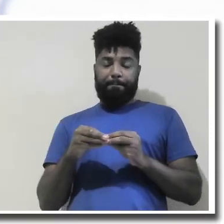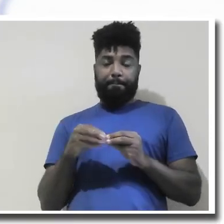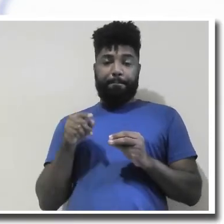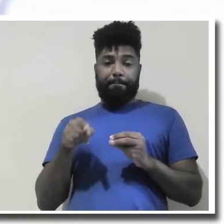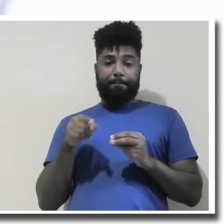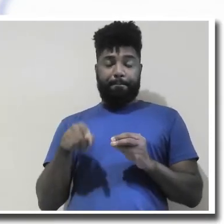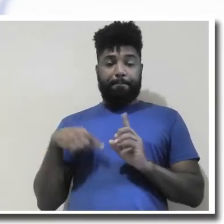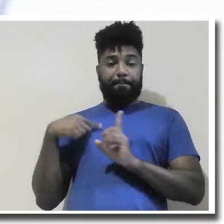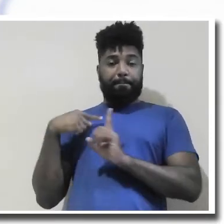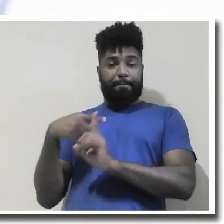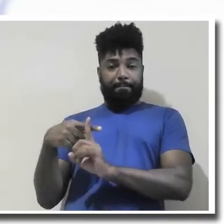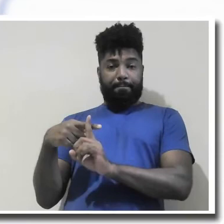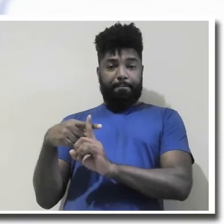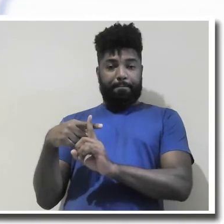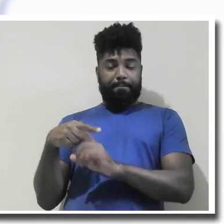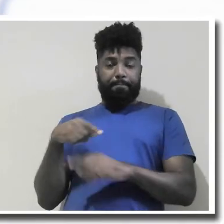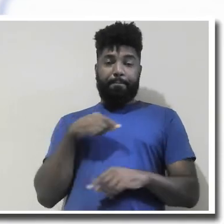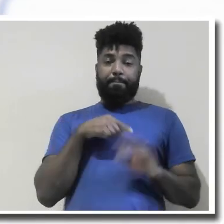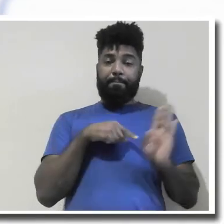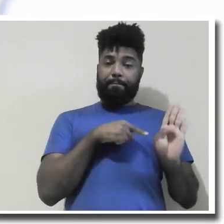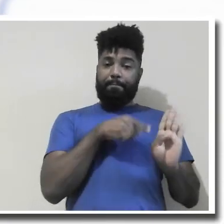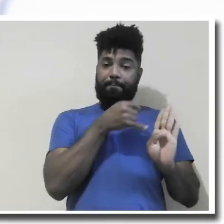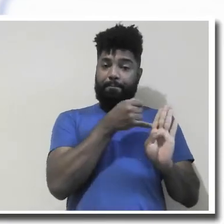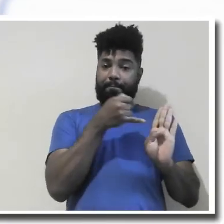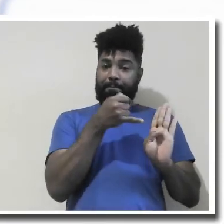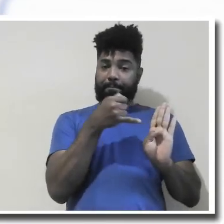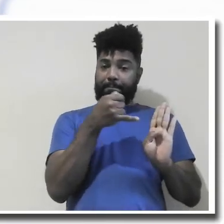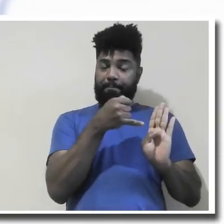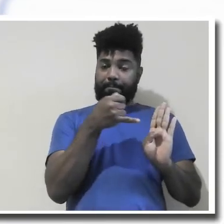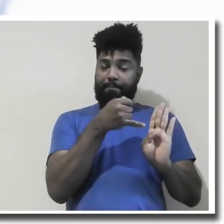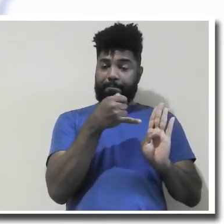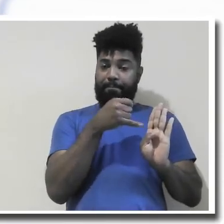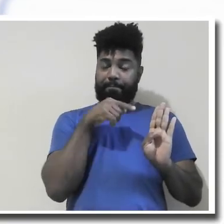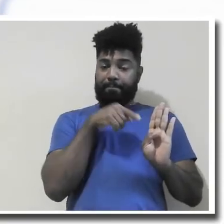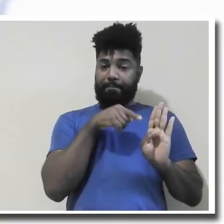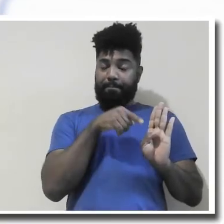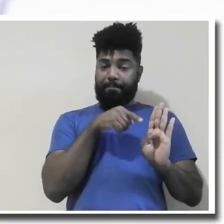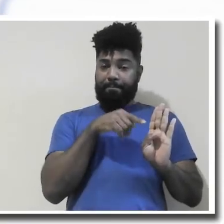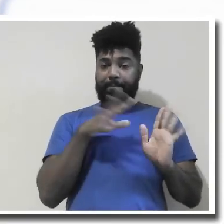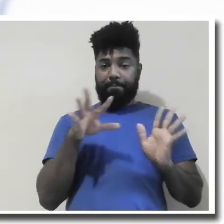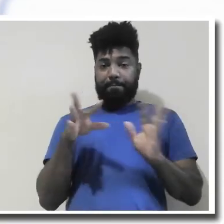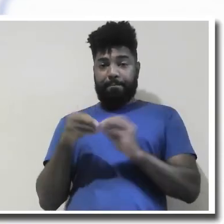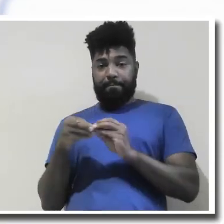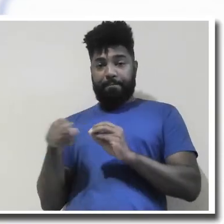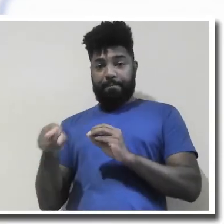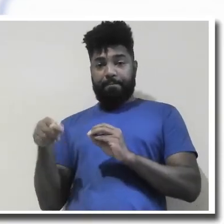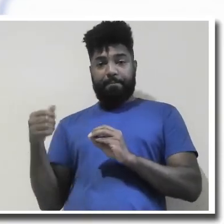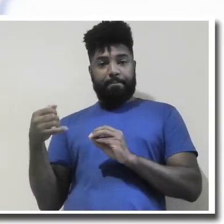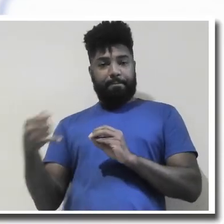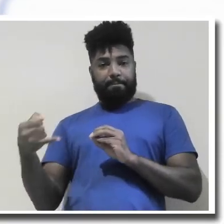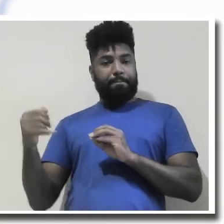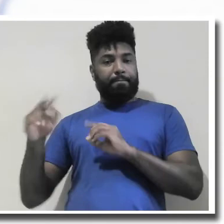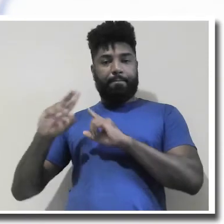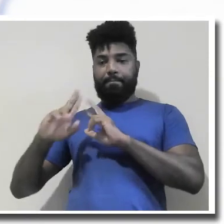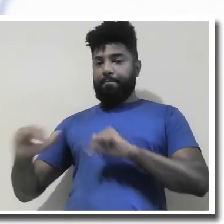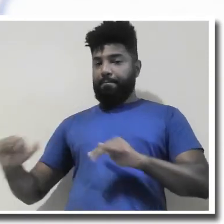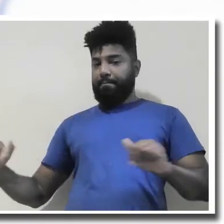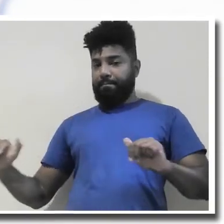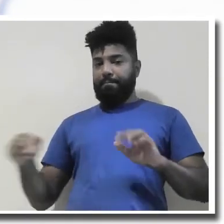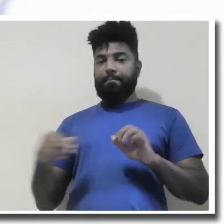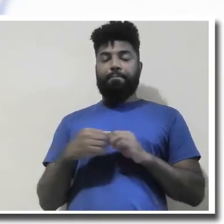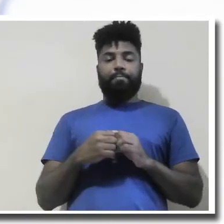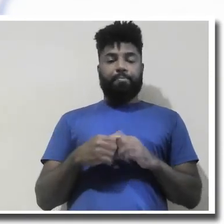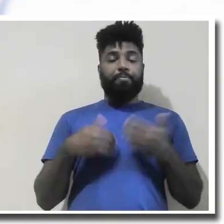B for negativo, também é impossível dar um número negativo.